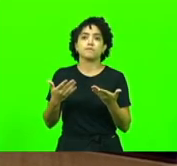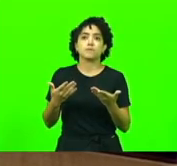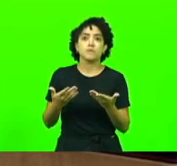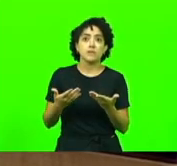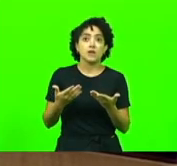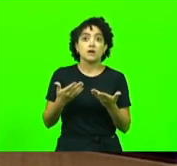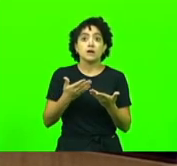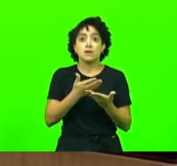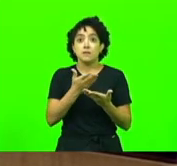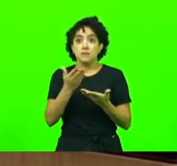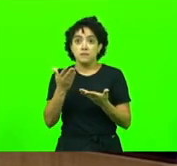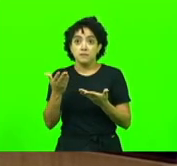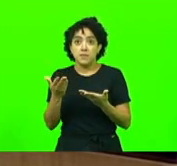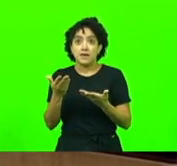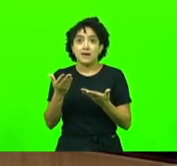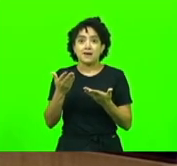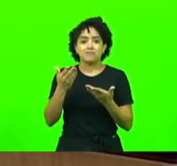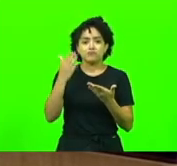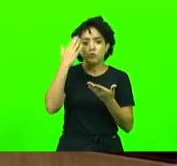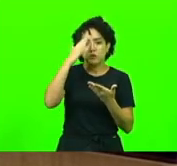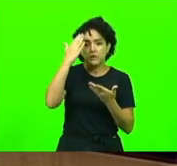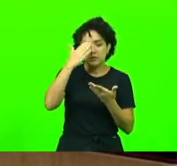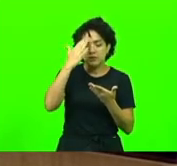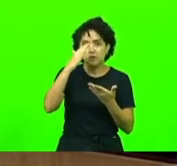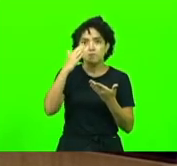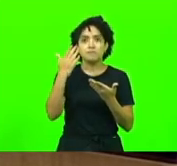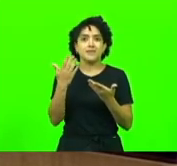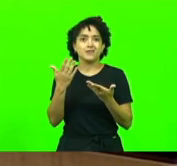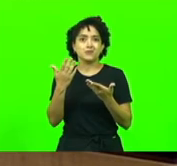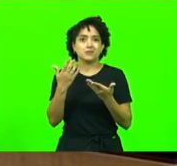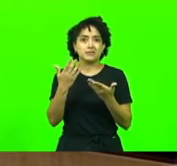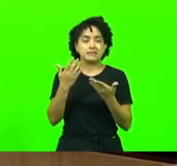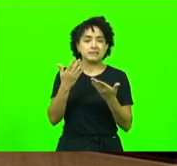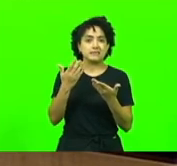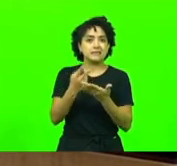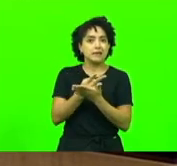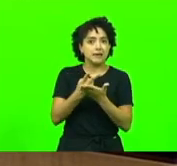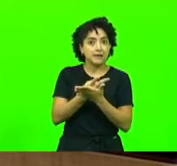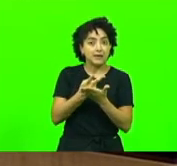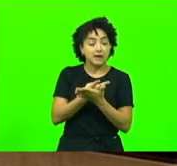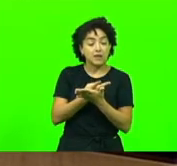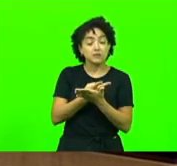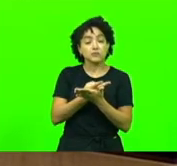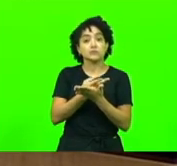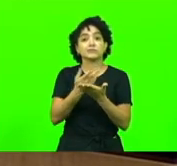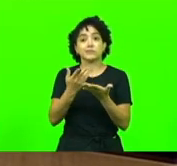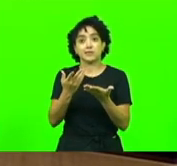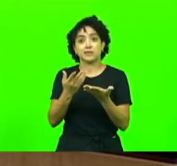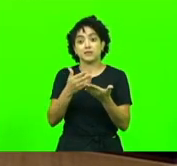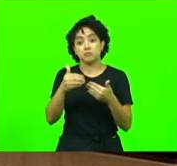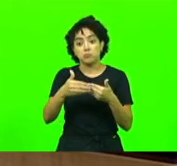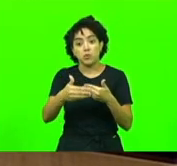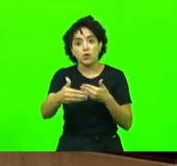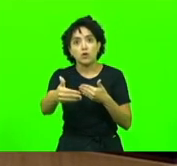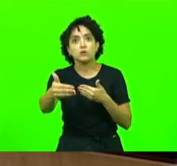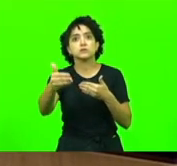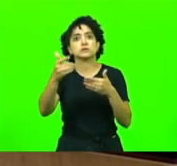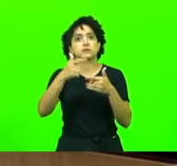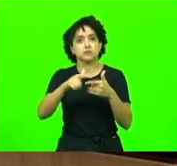fazer uma interpretação equivocada que leve à perda de vidas humanas. Obrigado, senhor